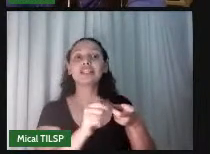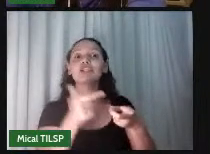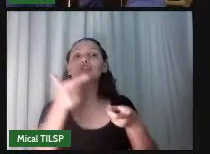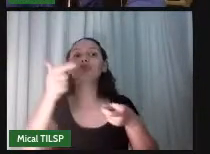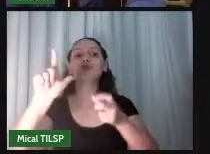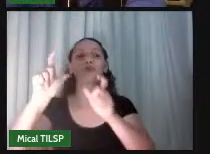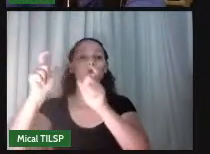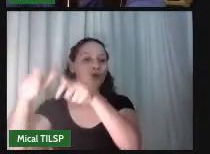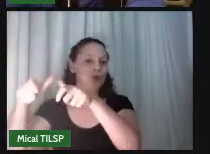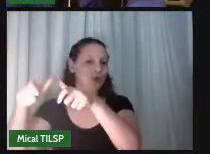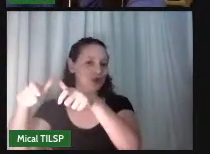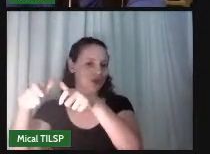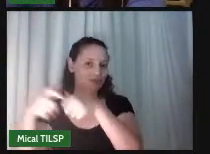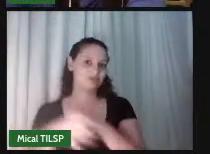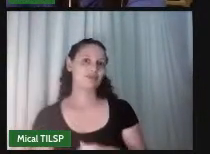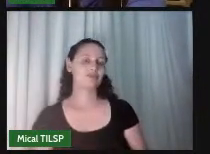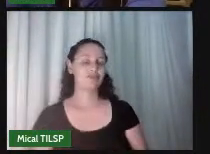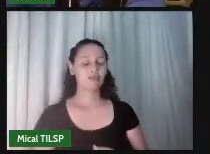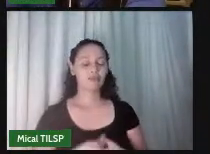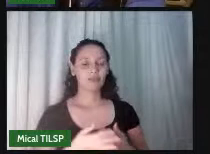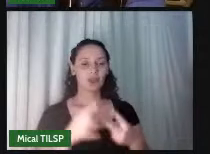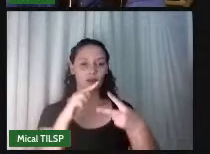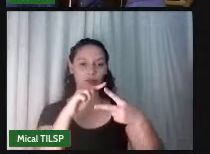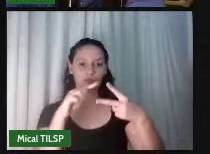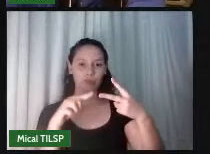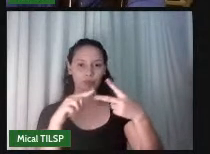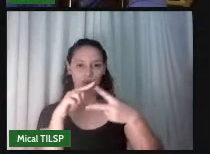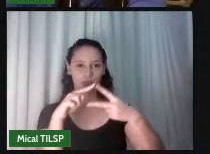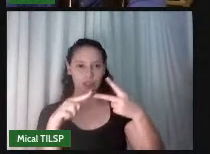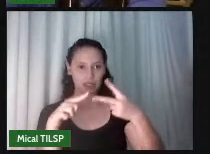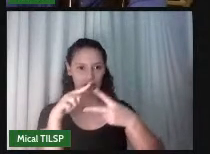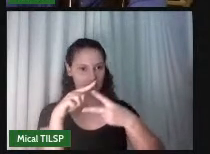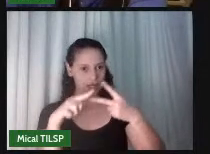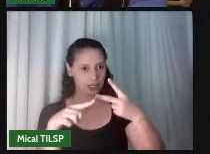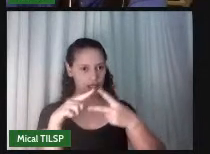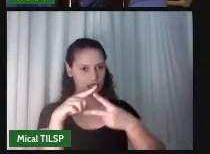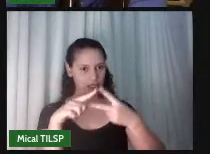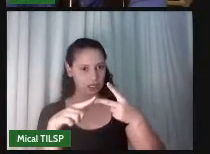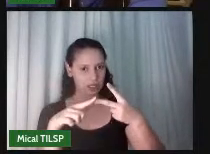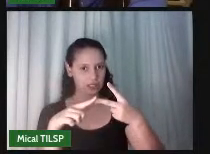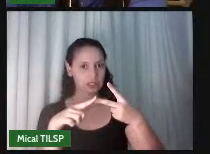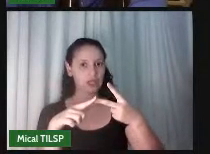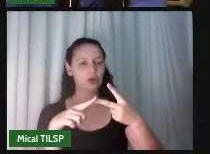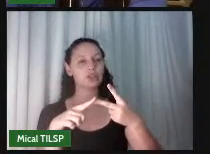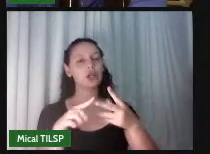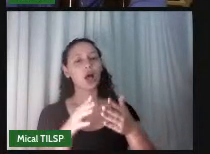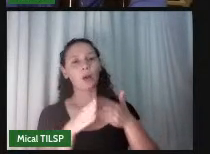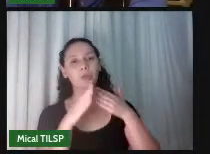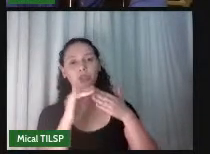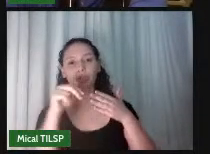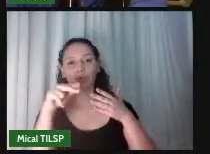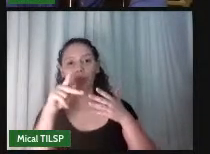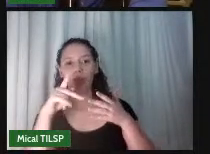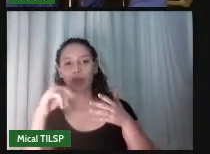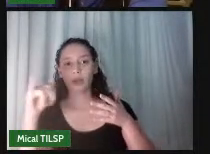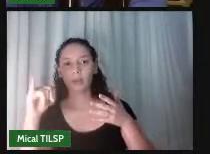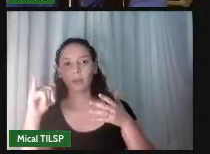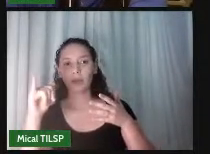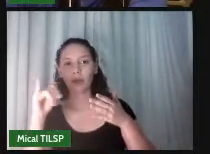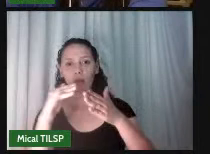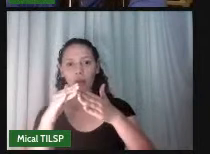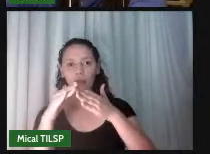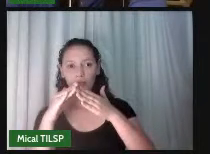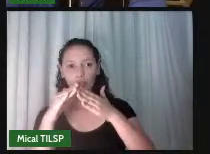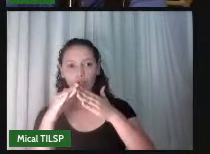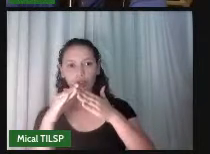Então, esses dois métodos, teve um pedido para o INPI, né, estão lá os pedidos de